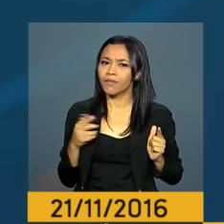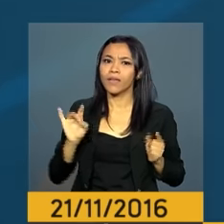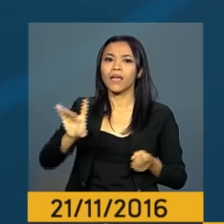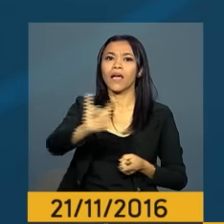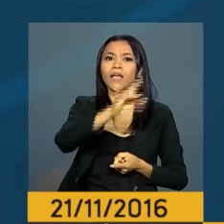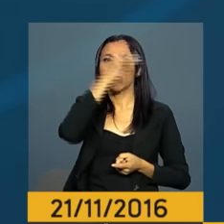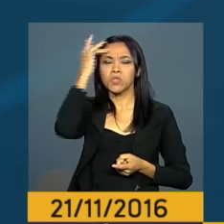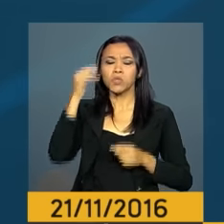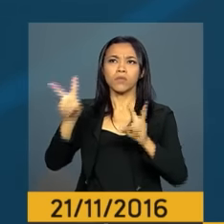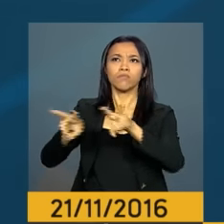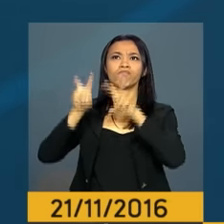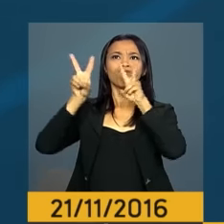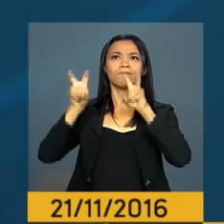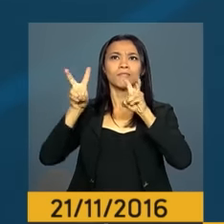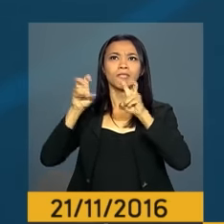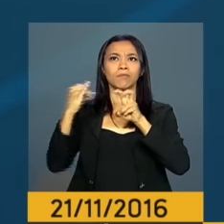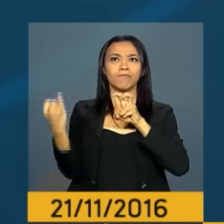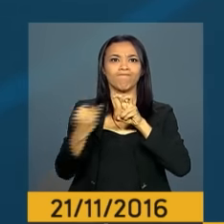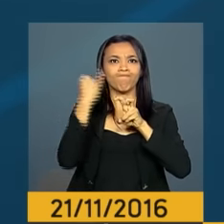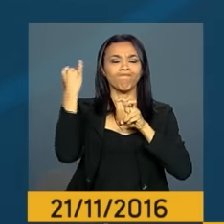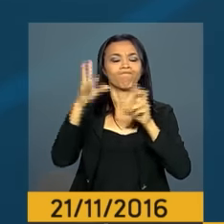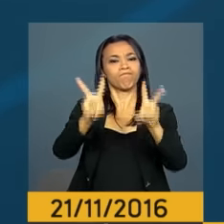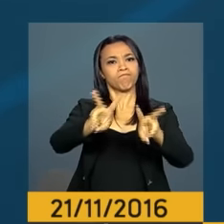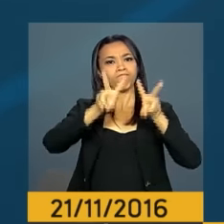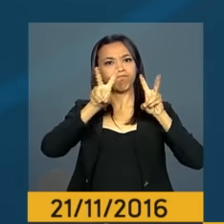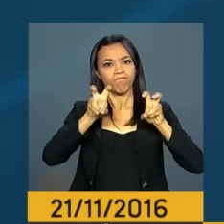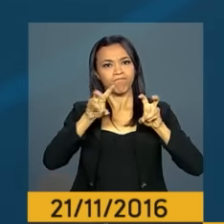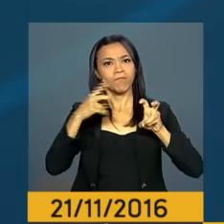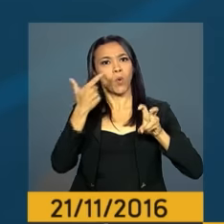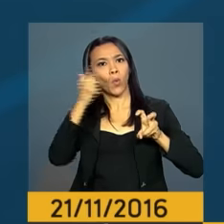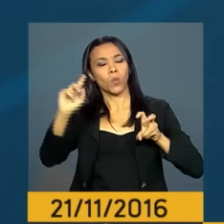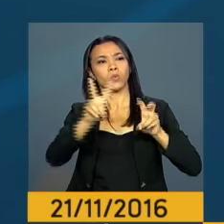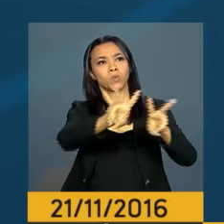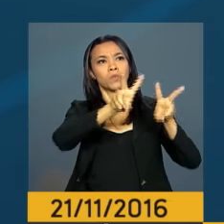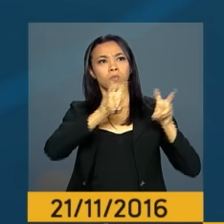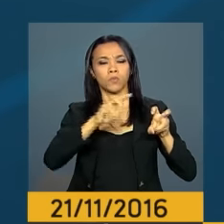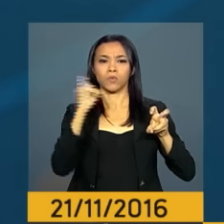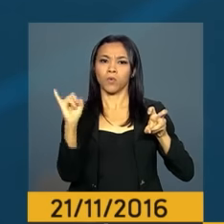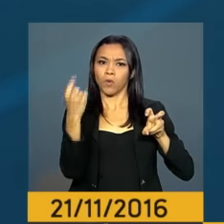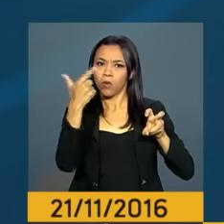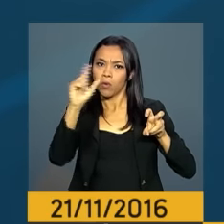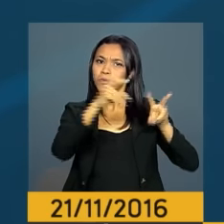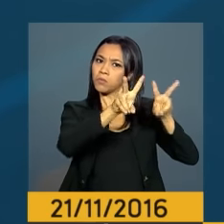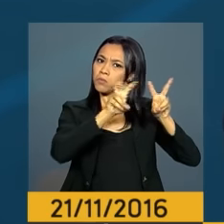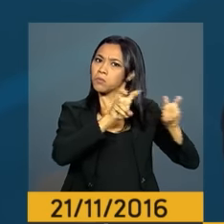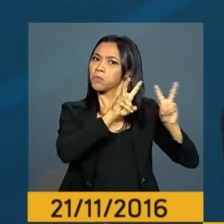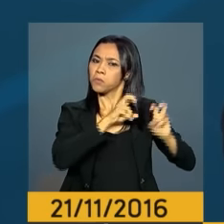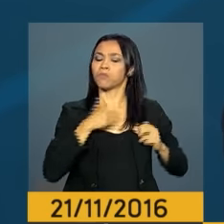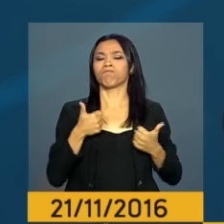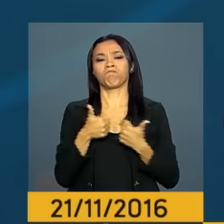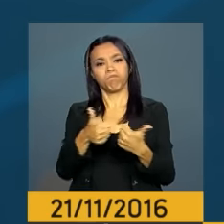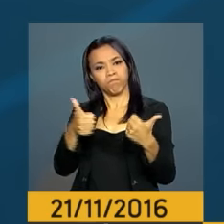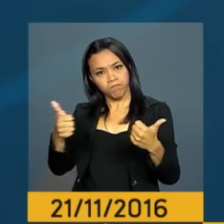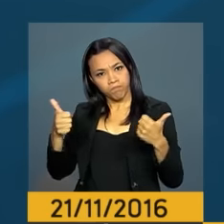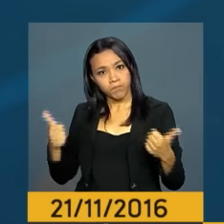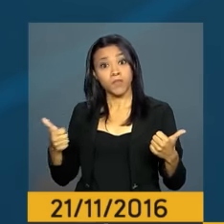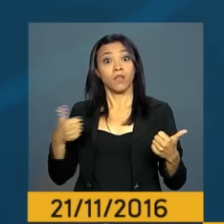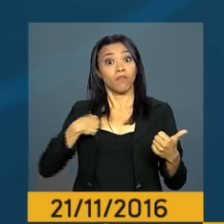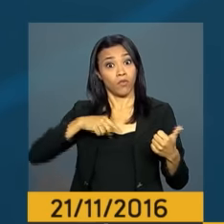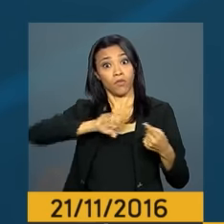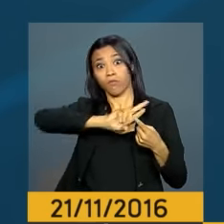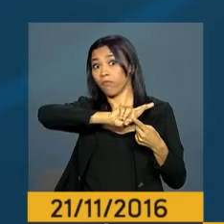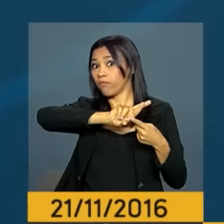maior relevância. E, como foram muitos os oradores, foram muitos os